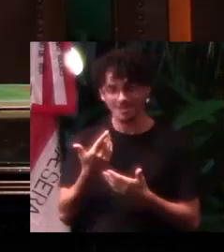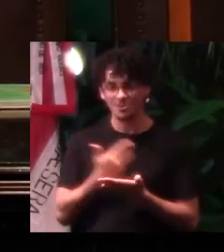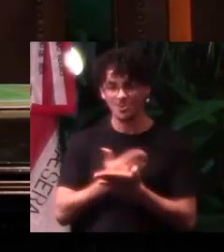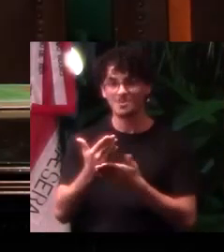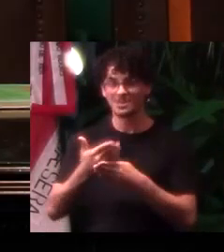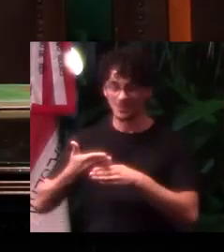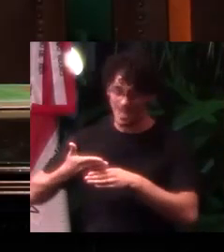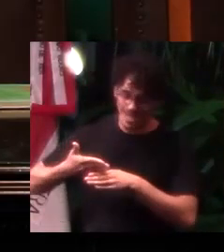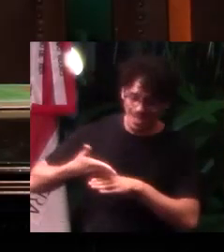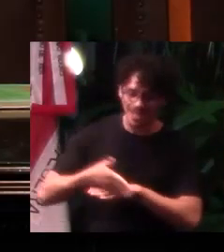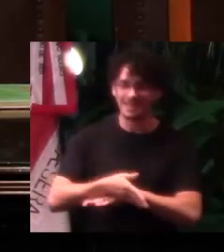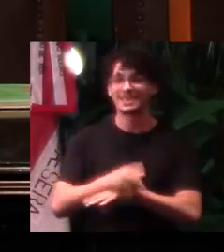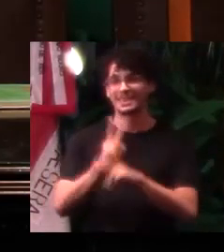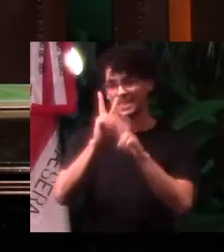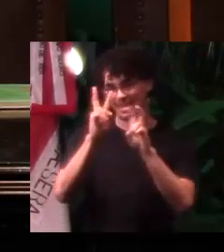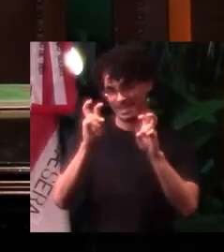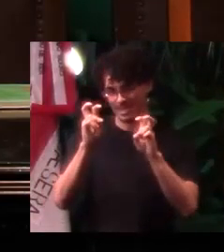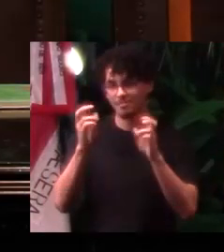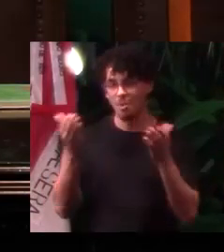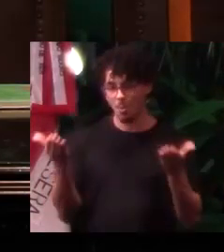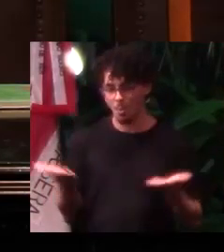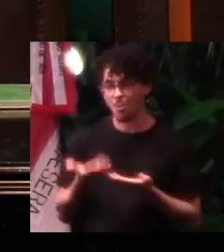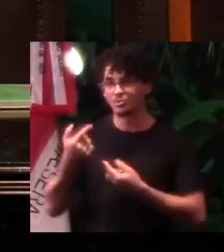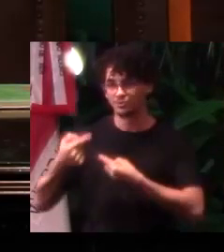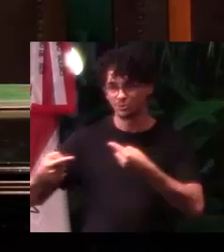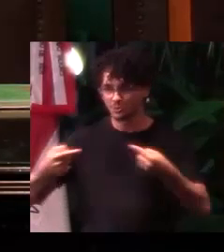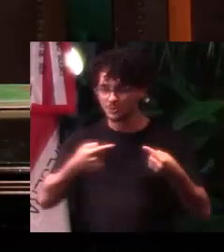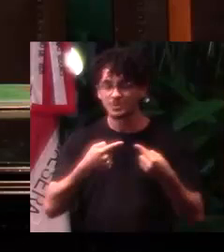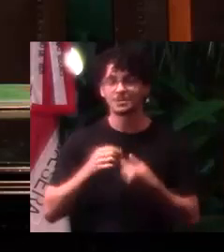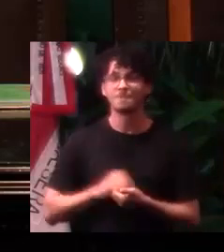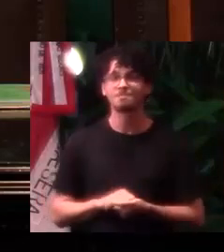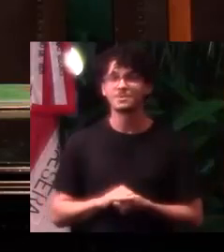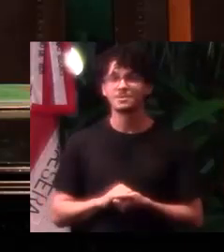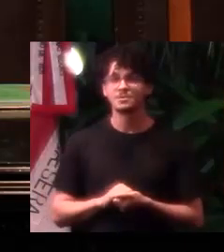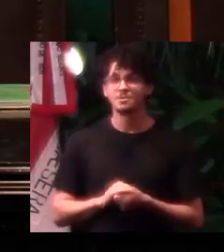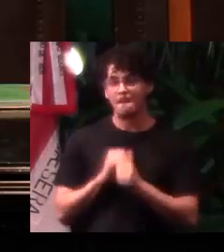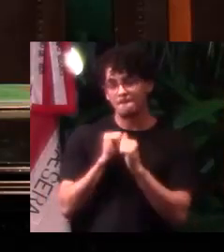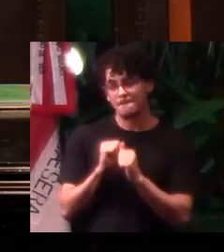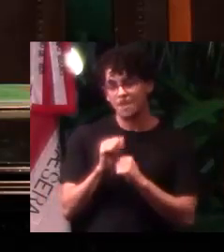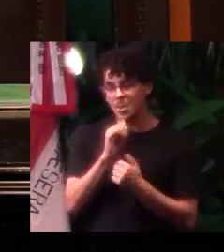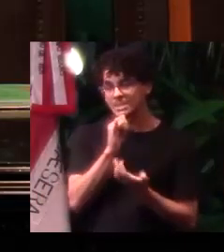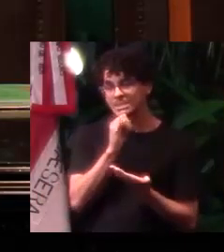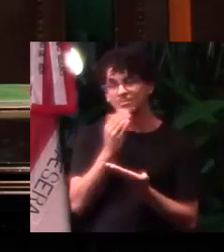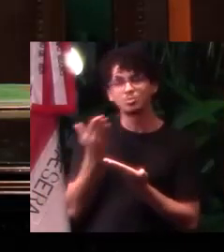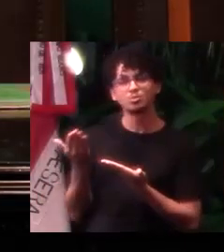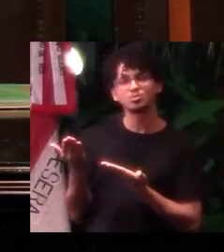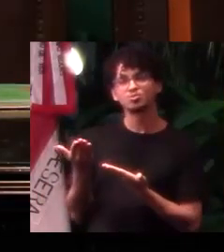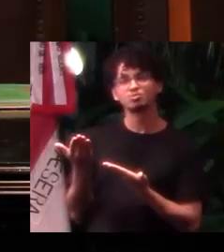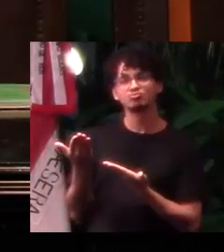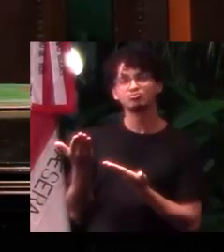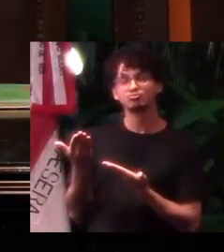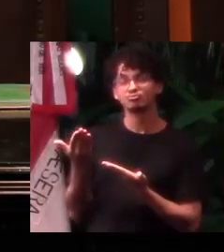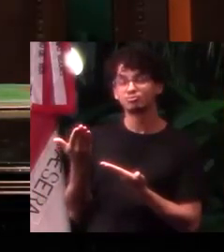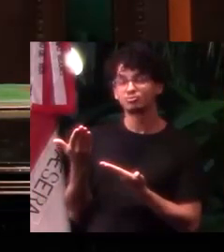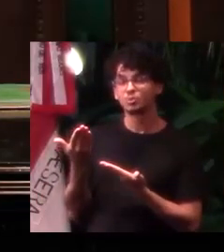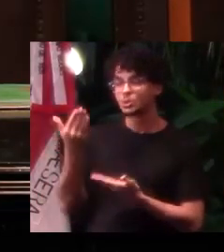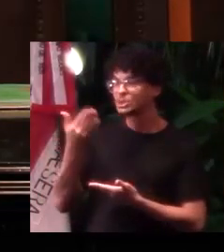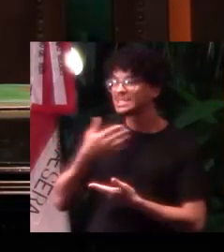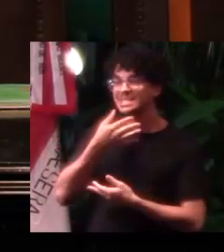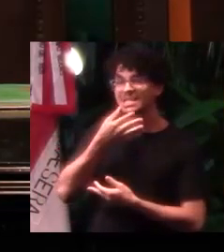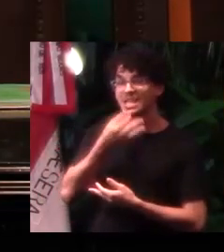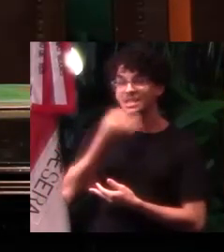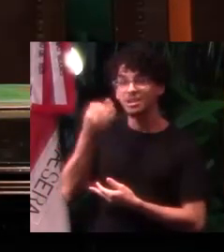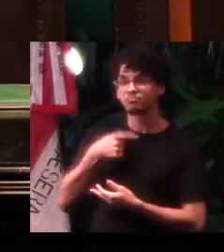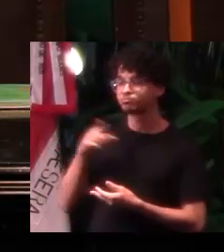propriamente a minha questão aqui hoje com vocês, pode ser dado no discurso de posse do nosso